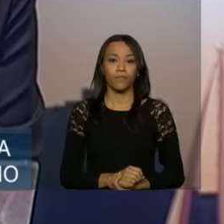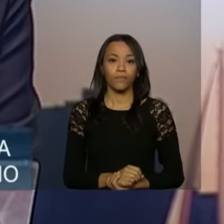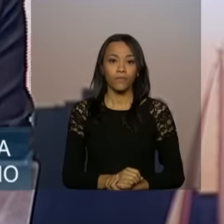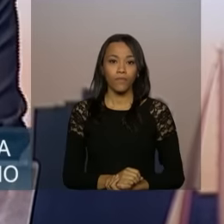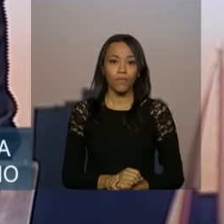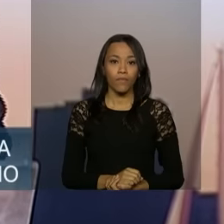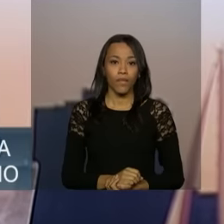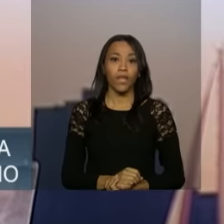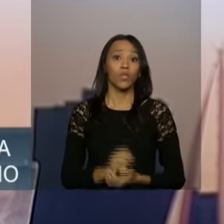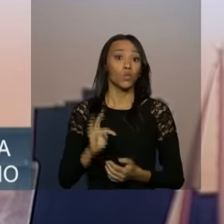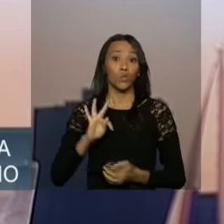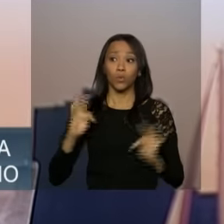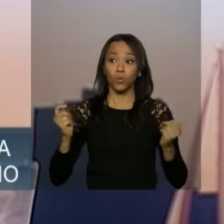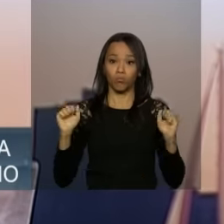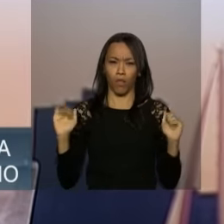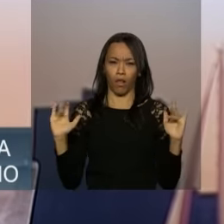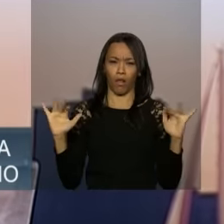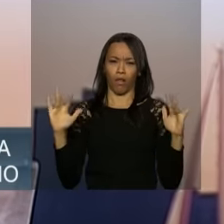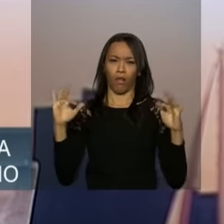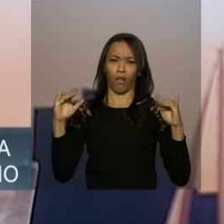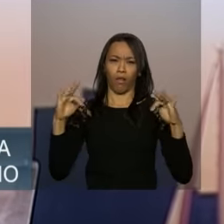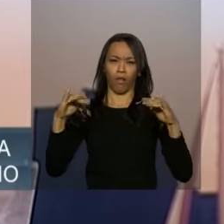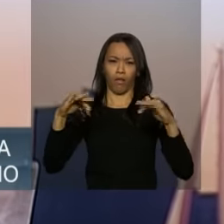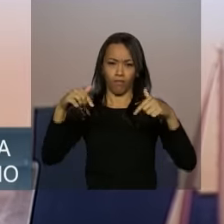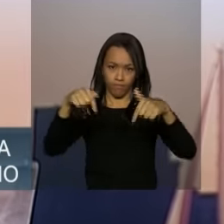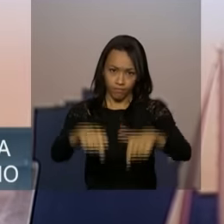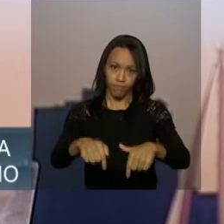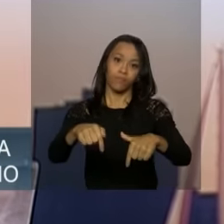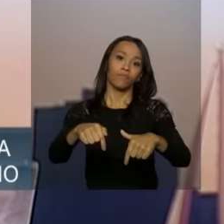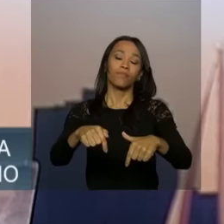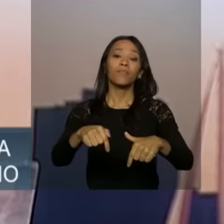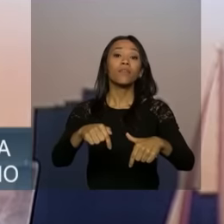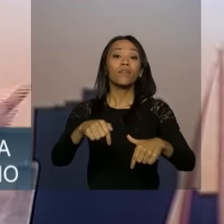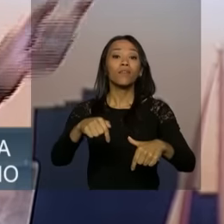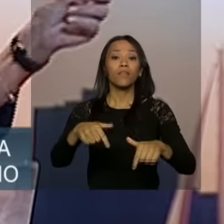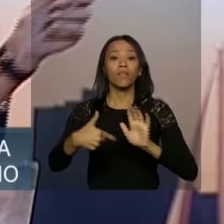eles irão se dirigir para cá, como mostra